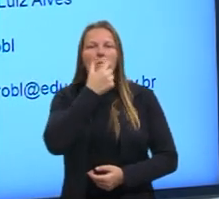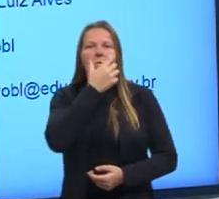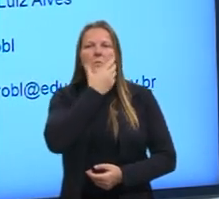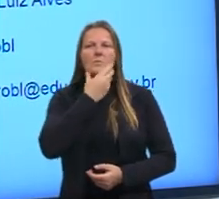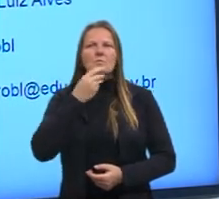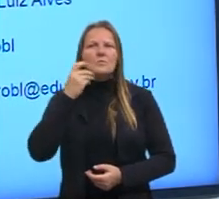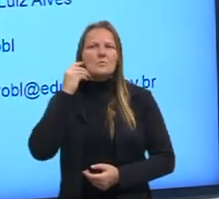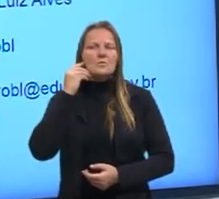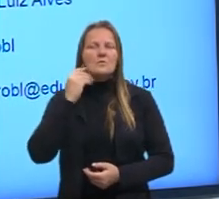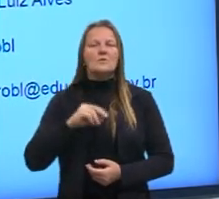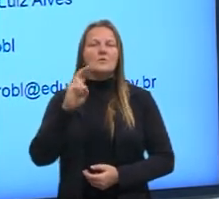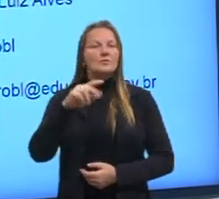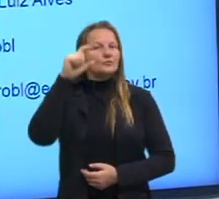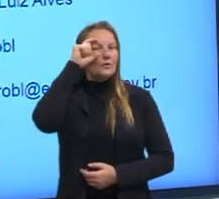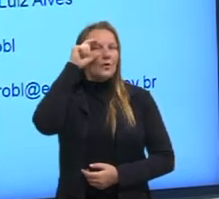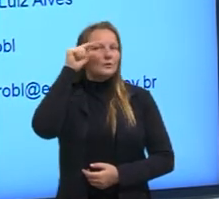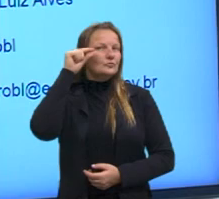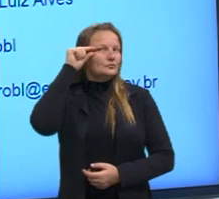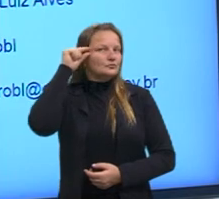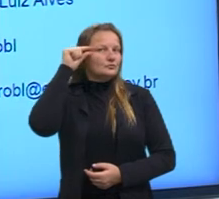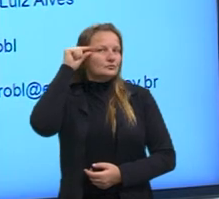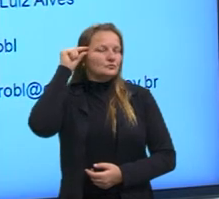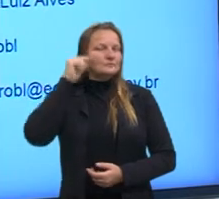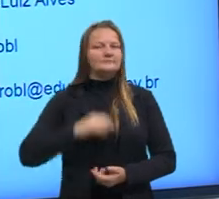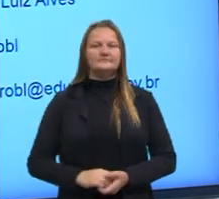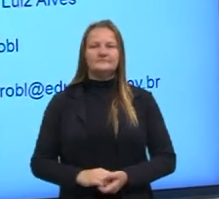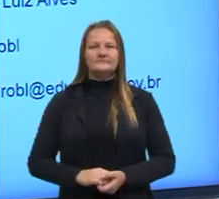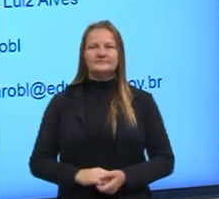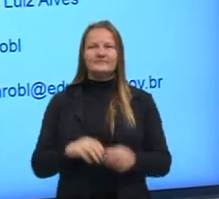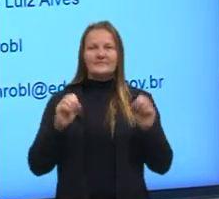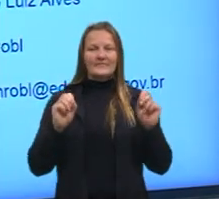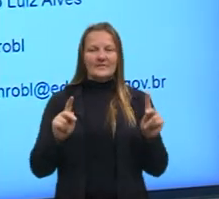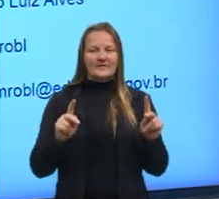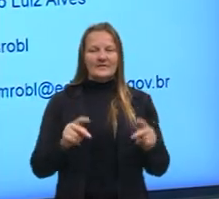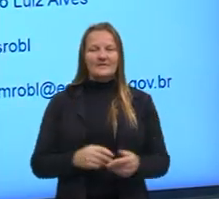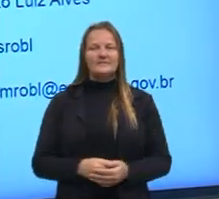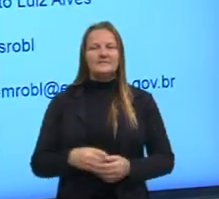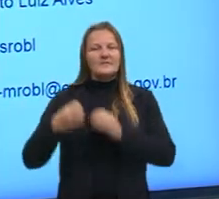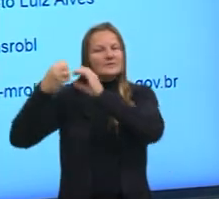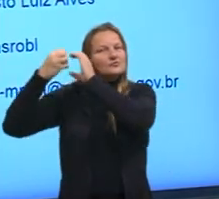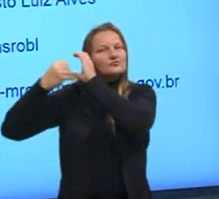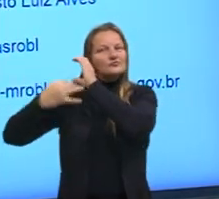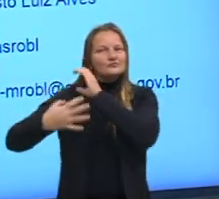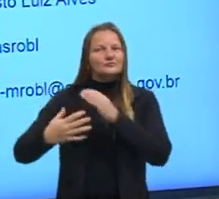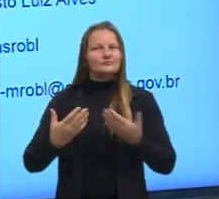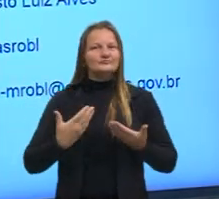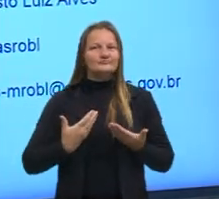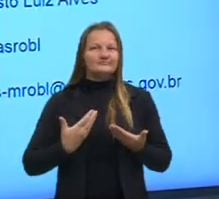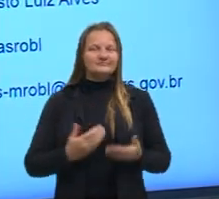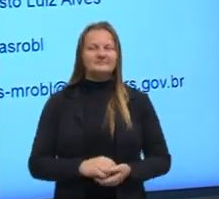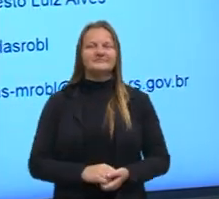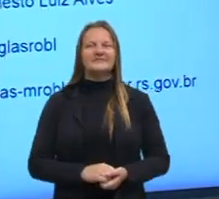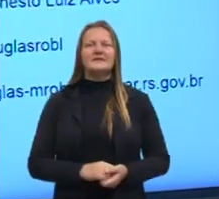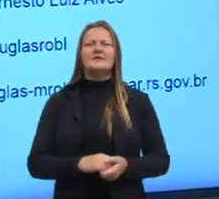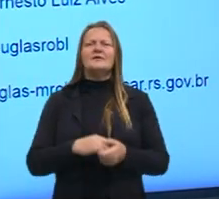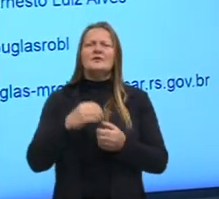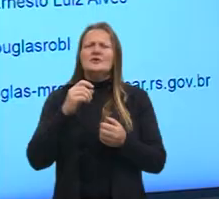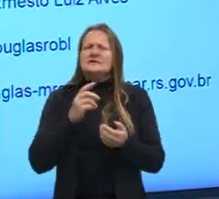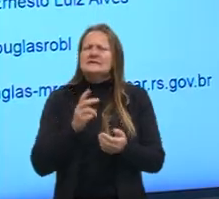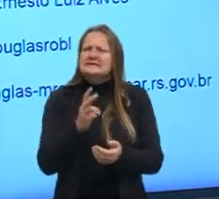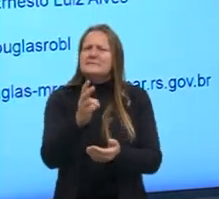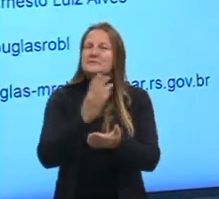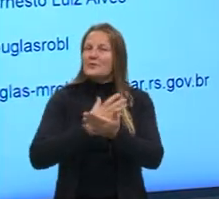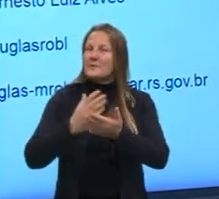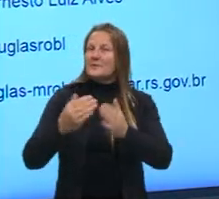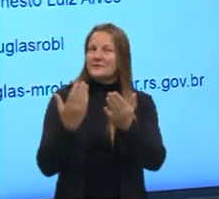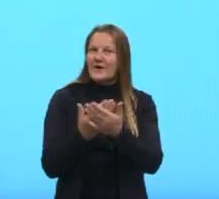curto e uso um óculos de hastes largas tá então esse que eu descrevi aí para você sou eu olha lá tudo inicio de